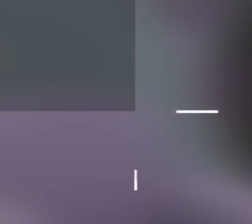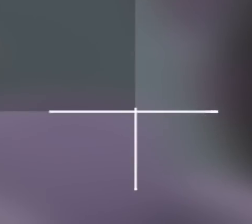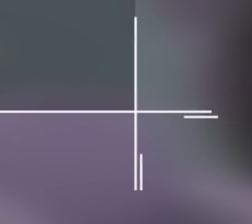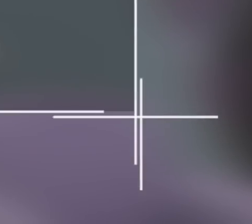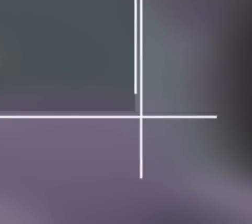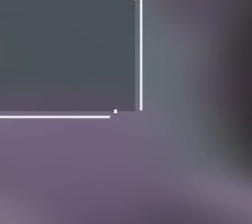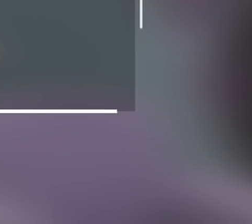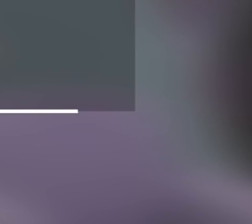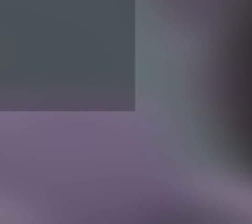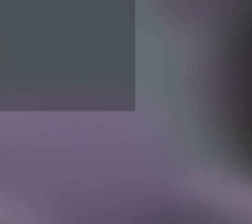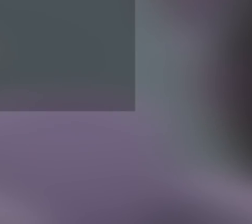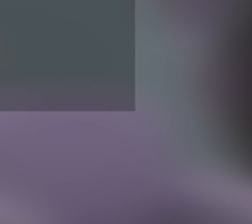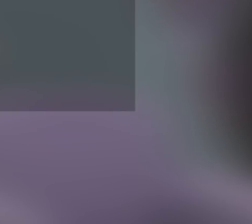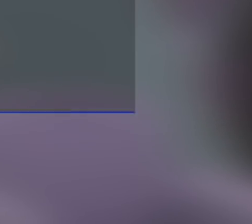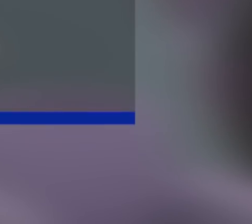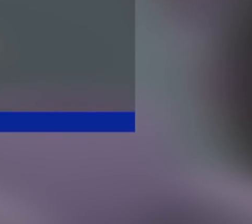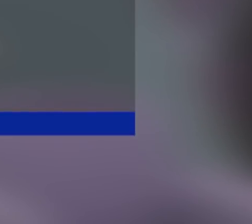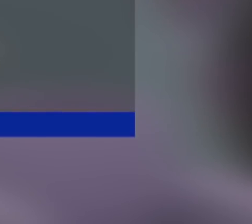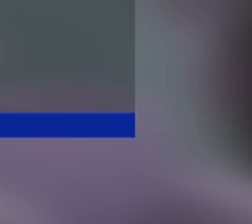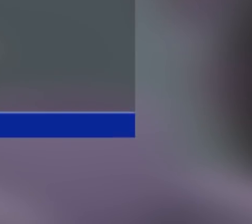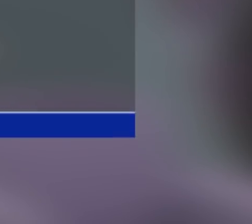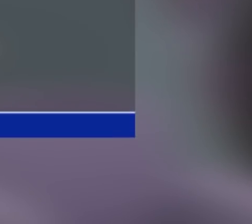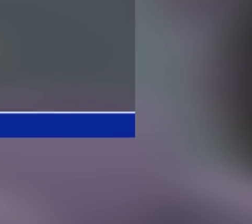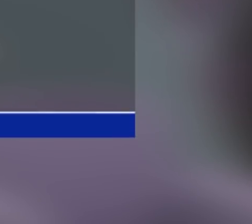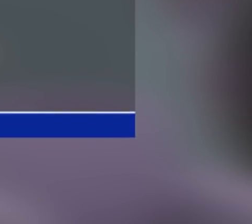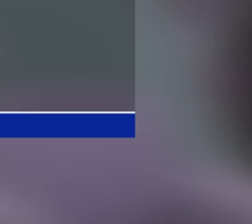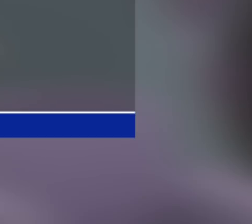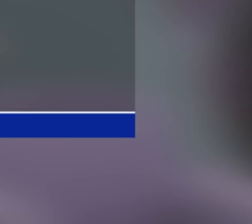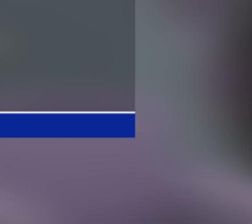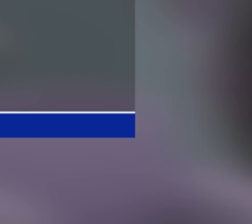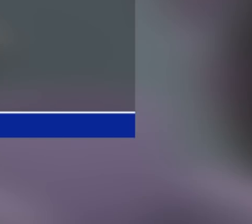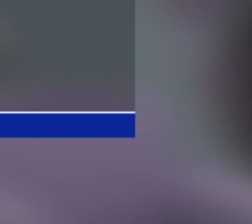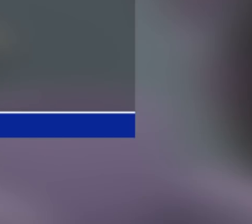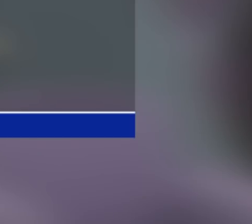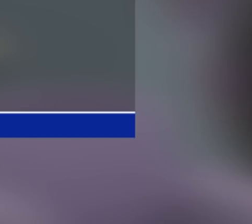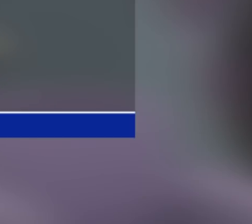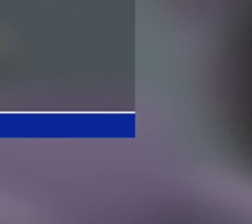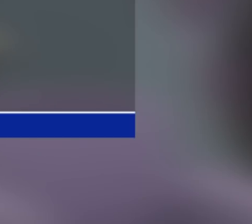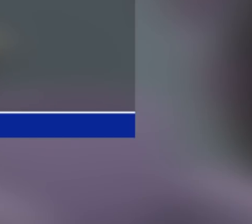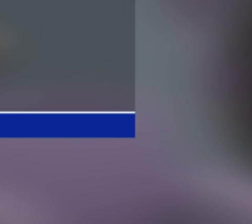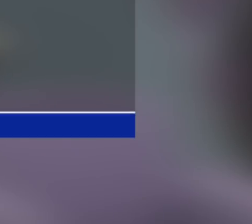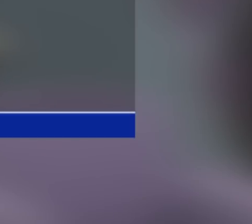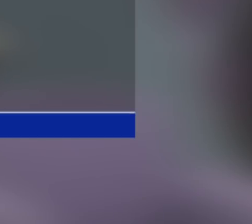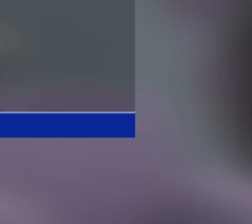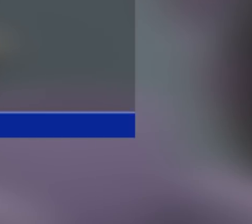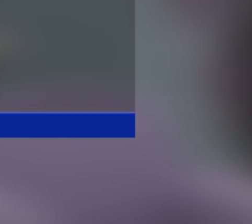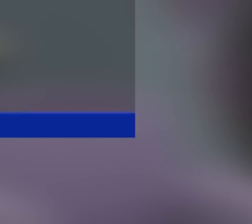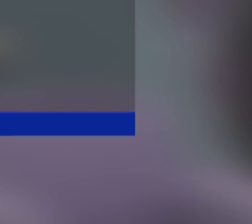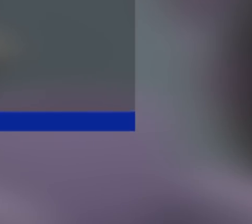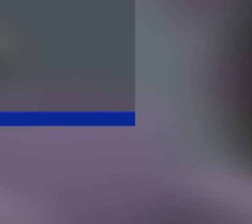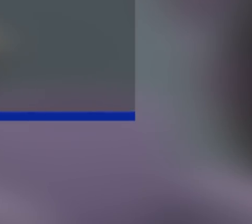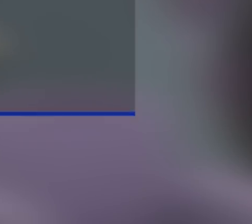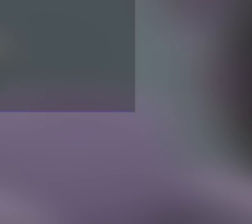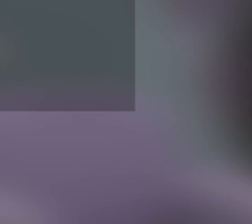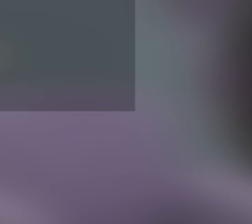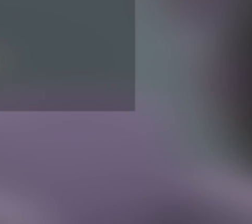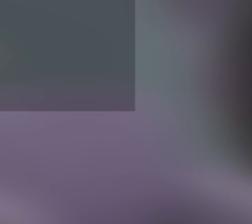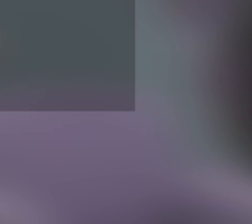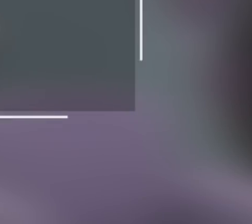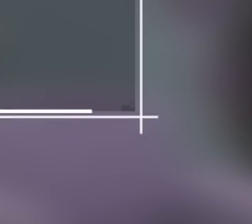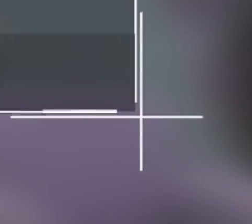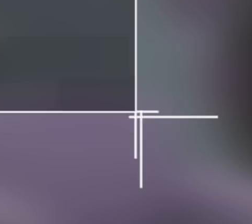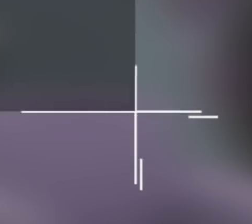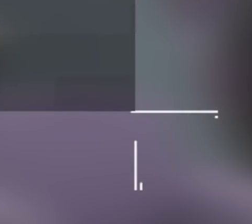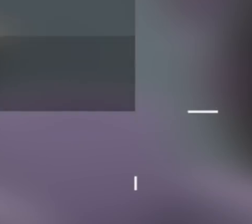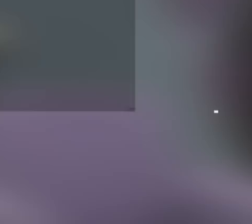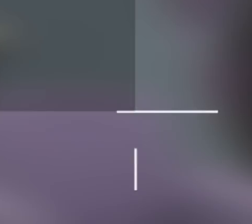Verso 2, falou Daniel e disse, eu estava olhando durante a visão da noite, e eis aqui que os 4 ventos do céu agitavam o mar